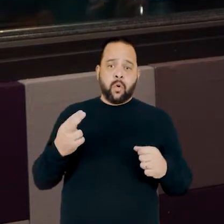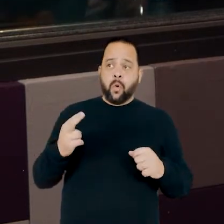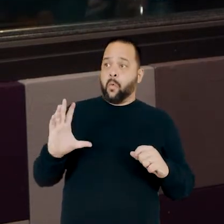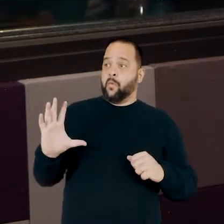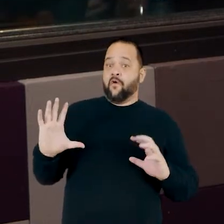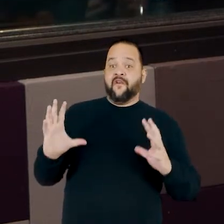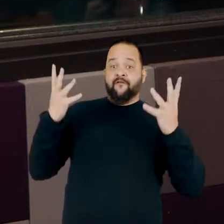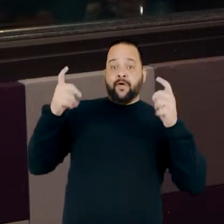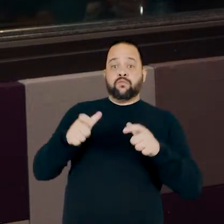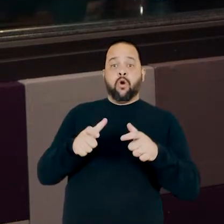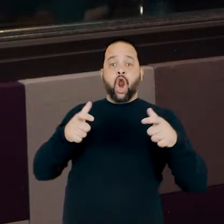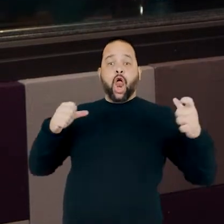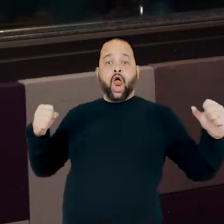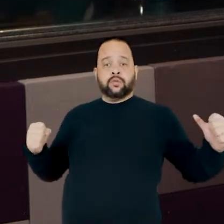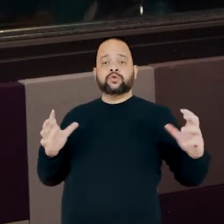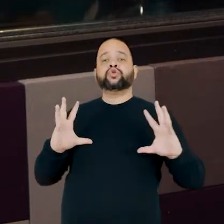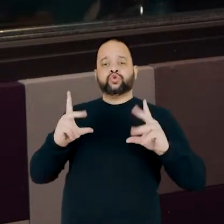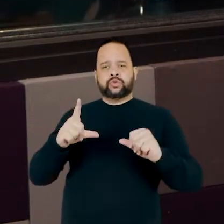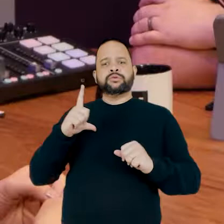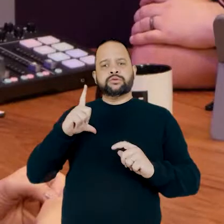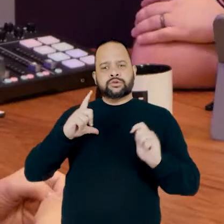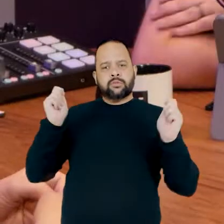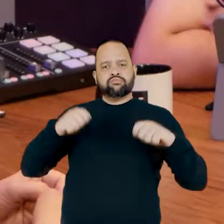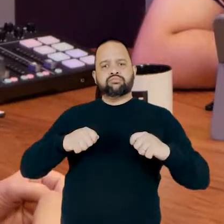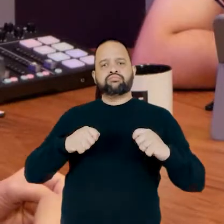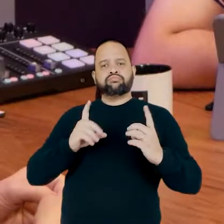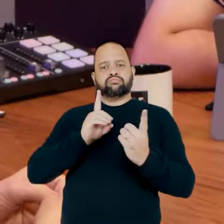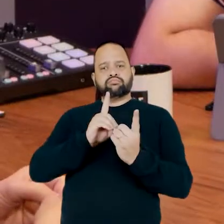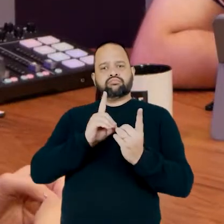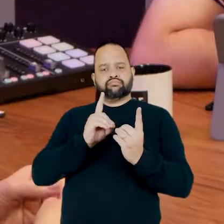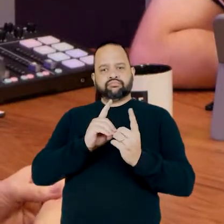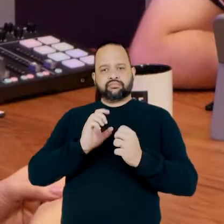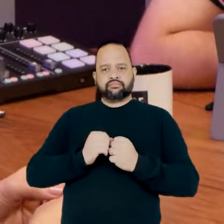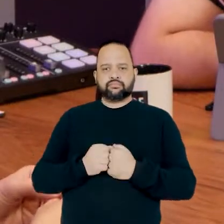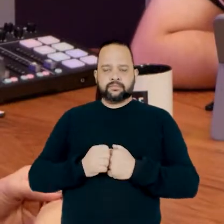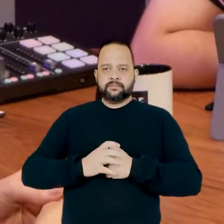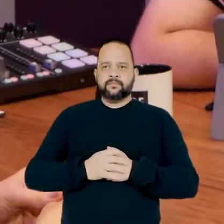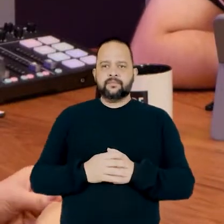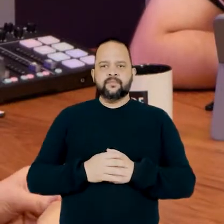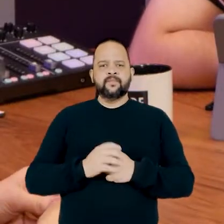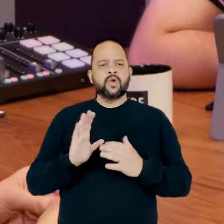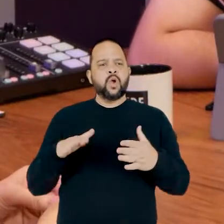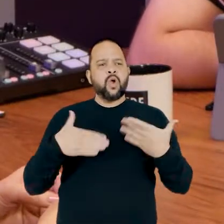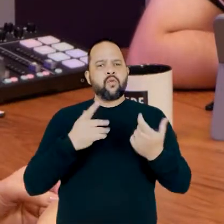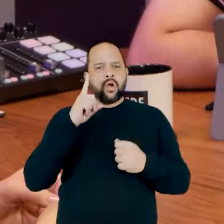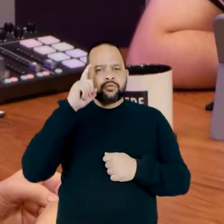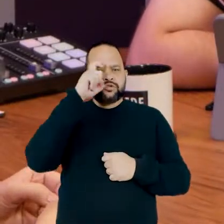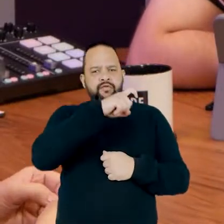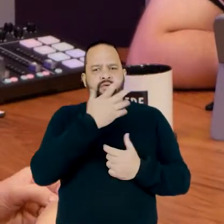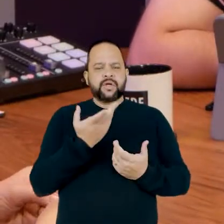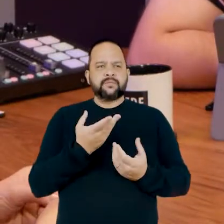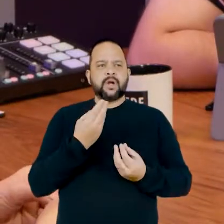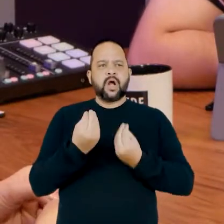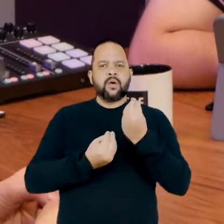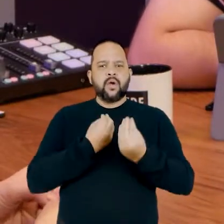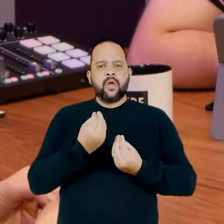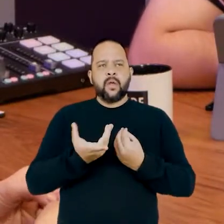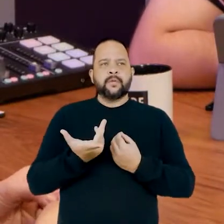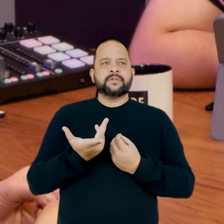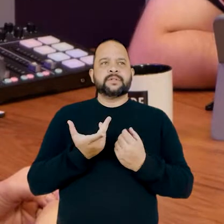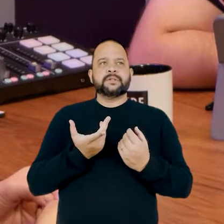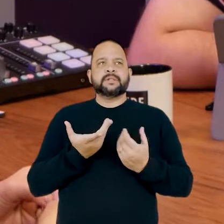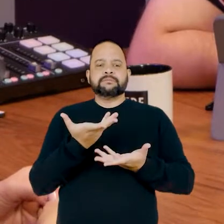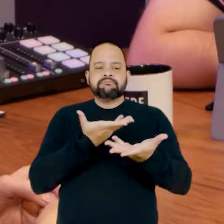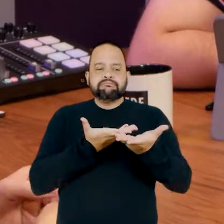grande, todos eles costumam ser atendidos. E como que é a dificuldade, né, para poder lidar com o